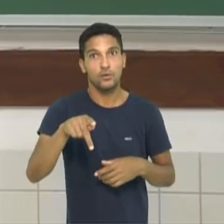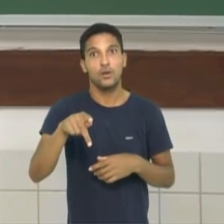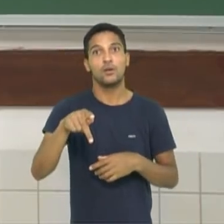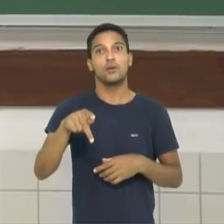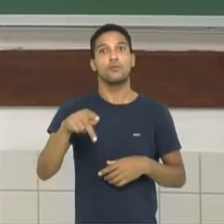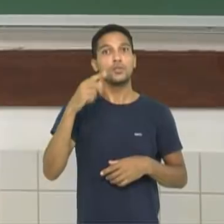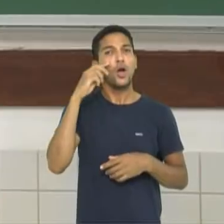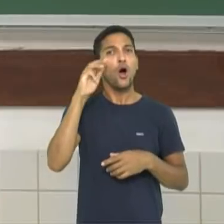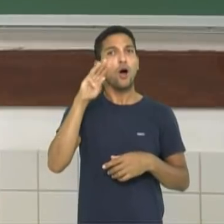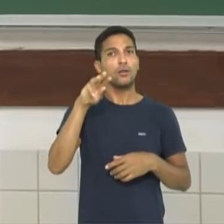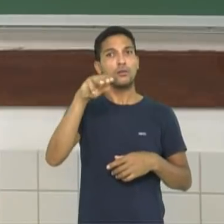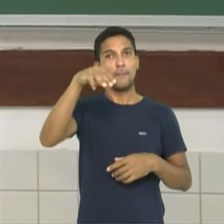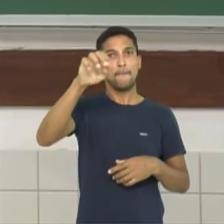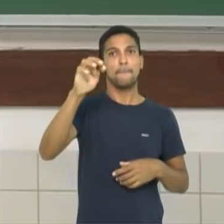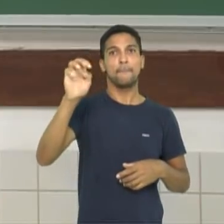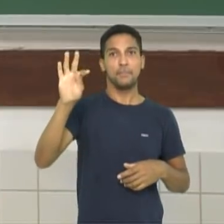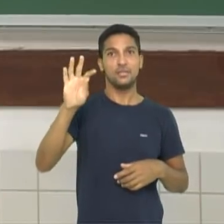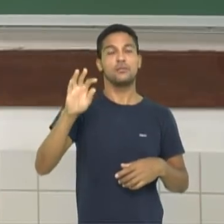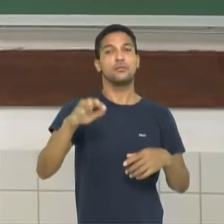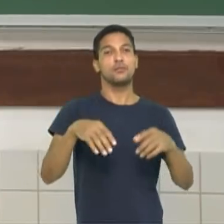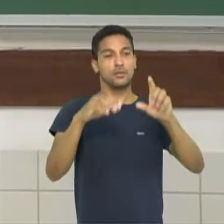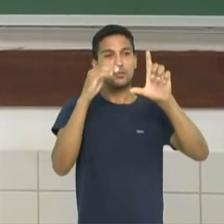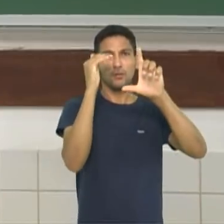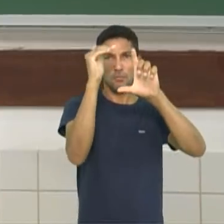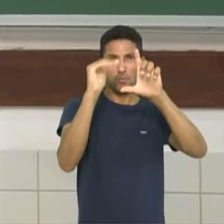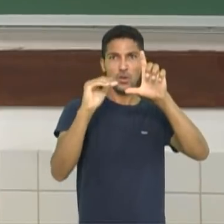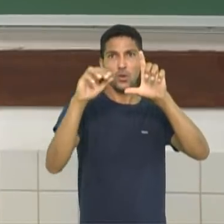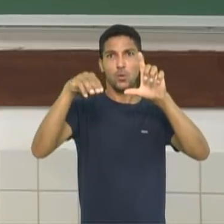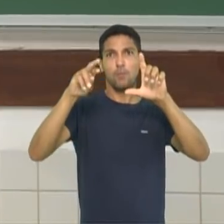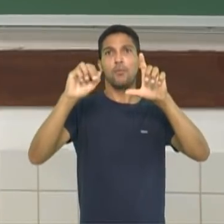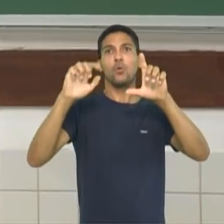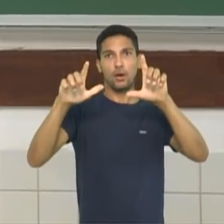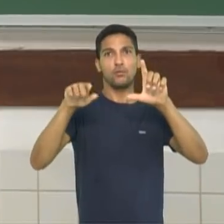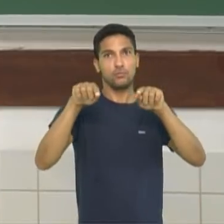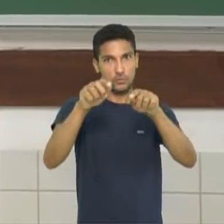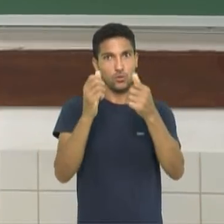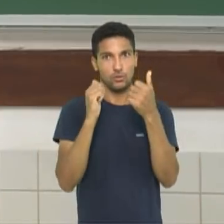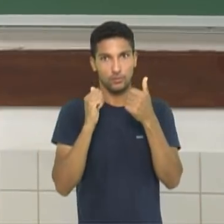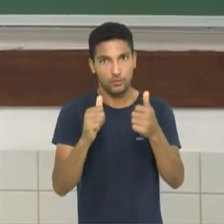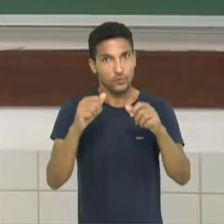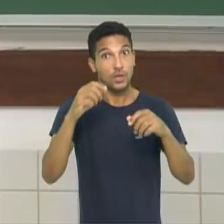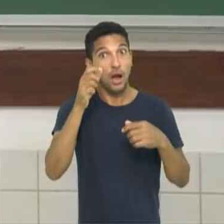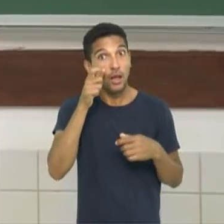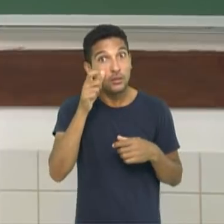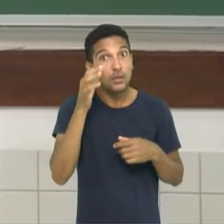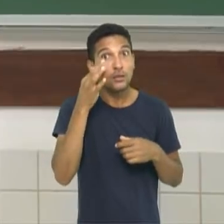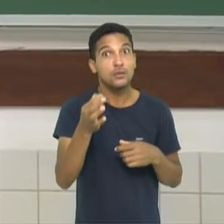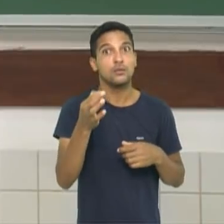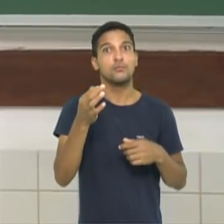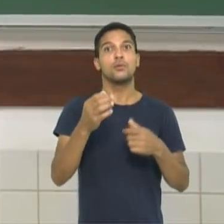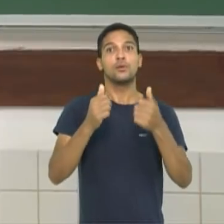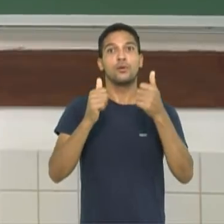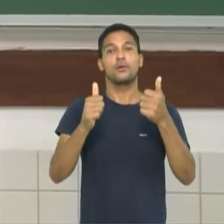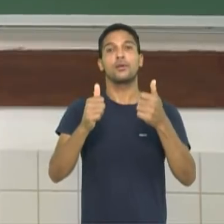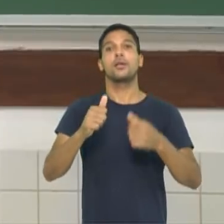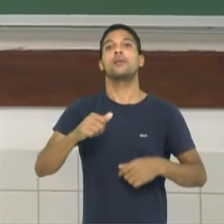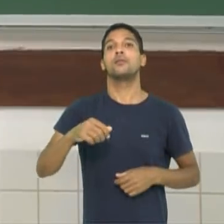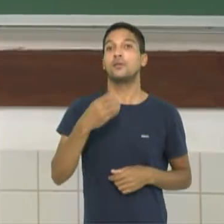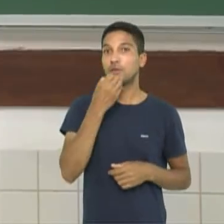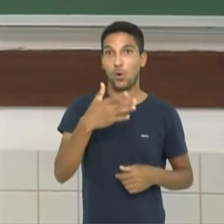de educação física de treinar a capoeira. Ok, pessoal? Então, não esqueçam, façam